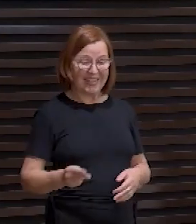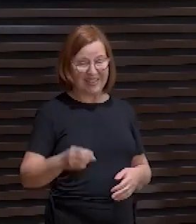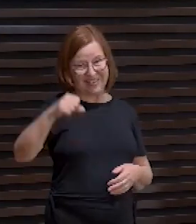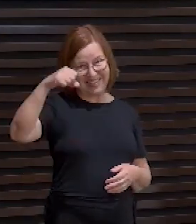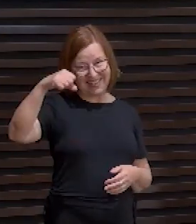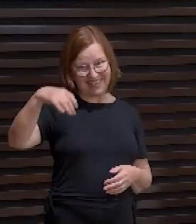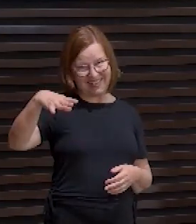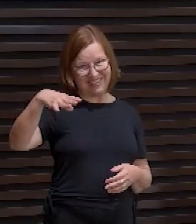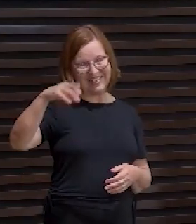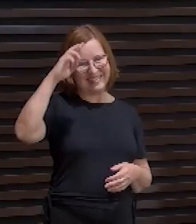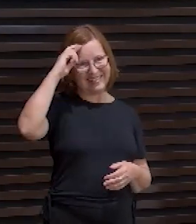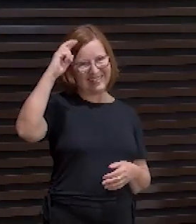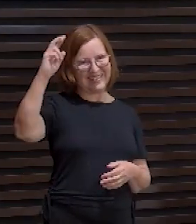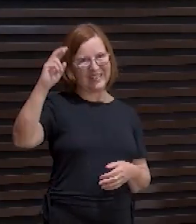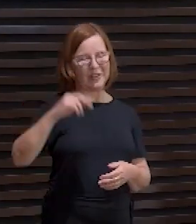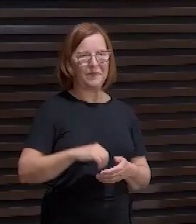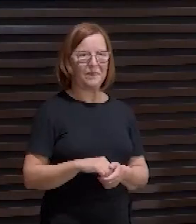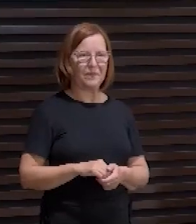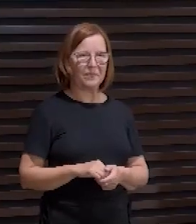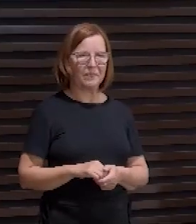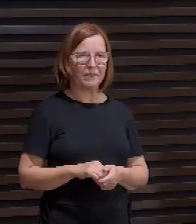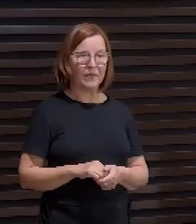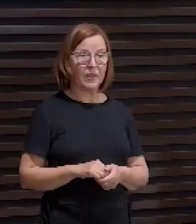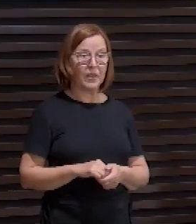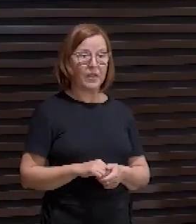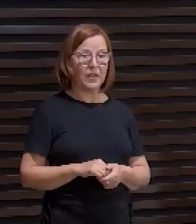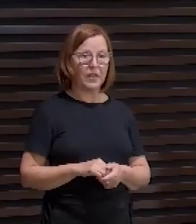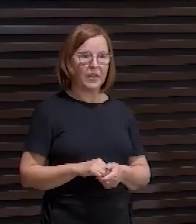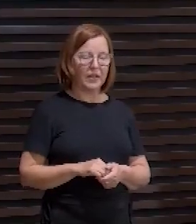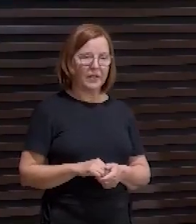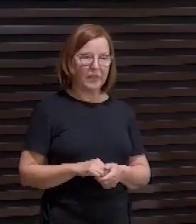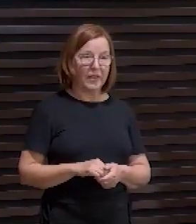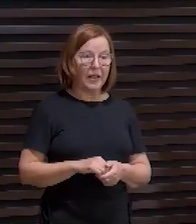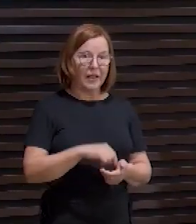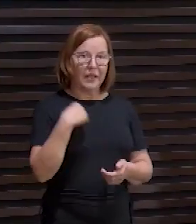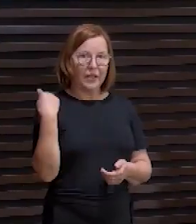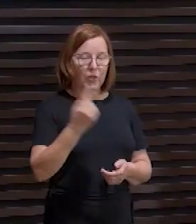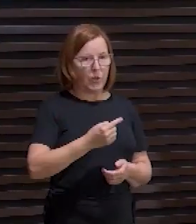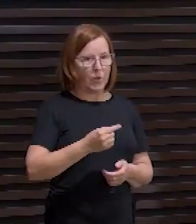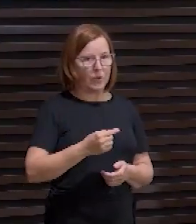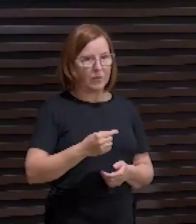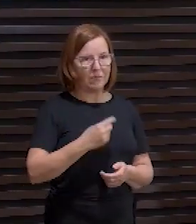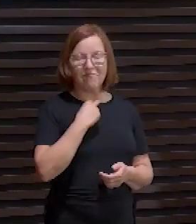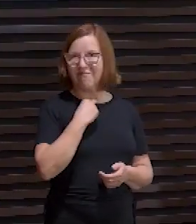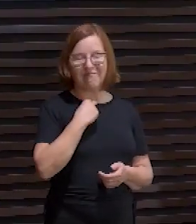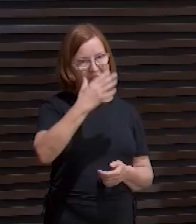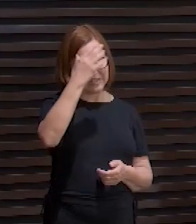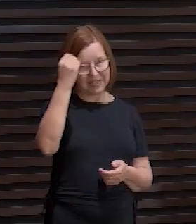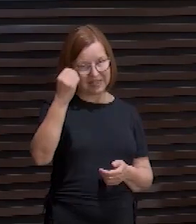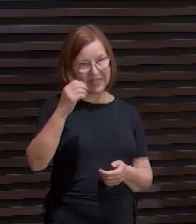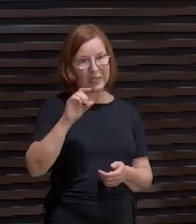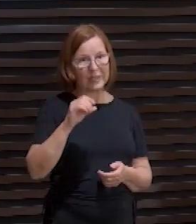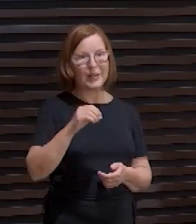Senhor. Que nós nunca esqueçamos que só podemos amar e perdoar porque